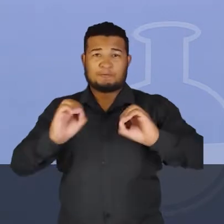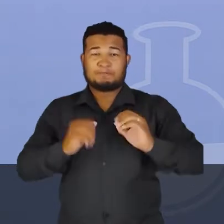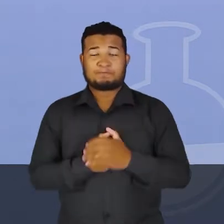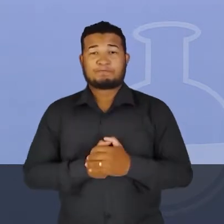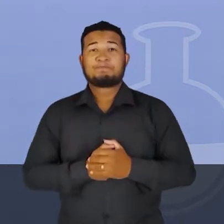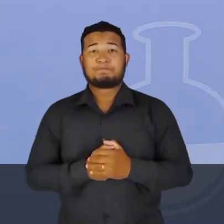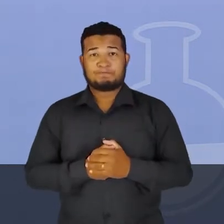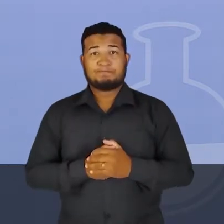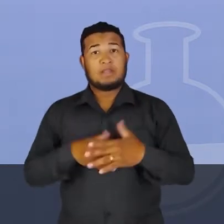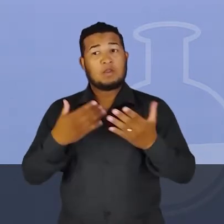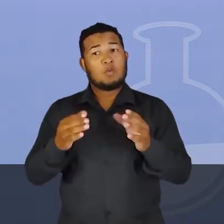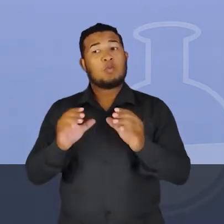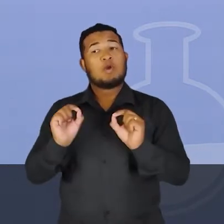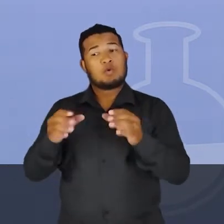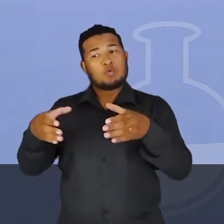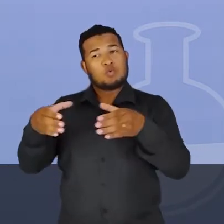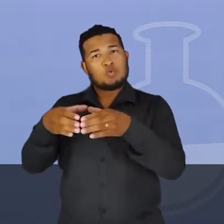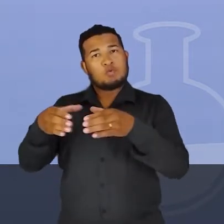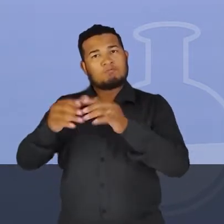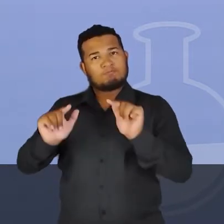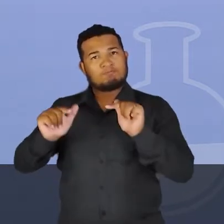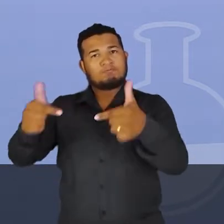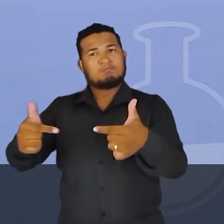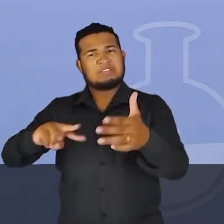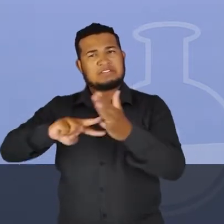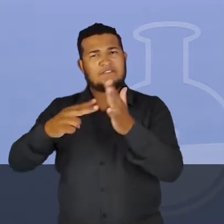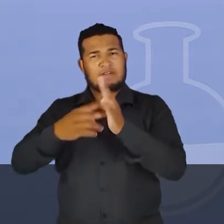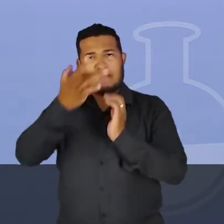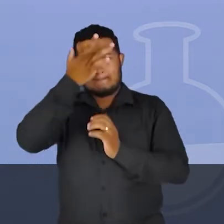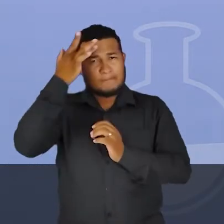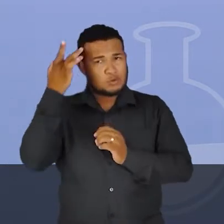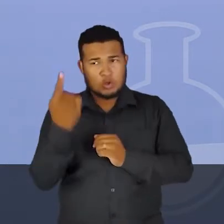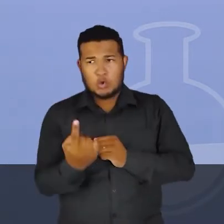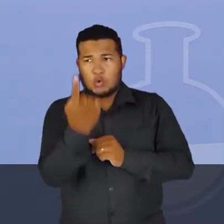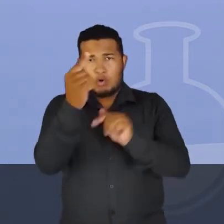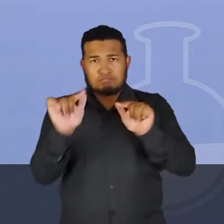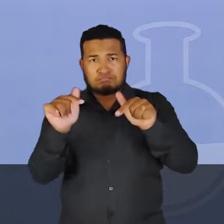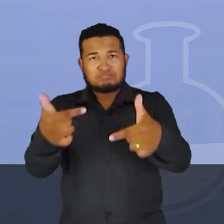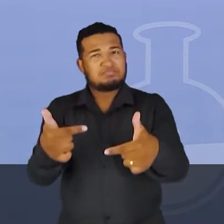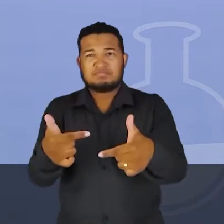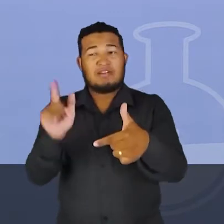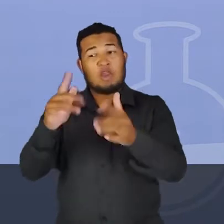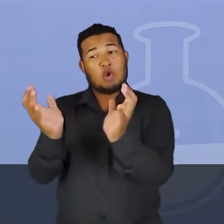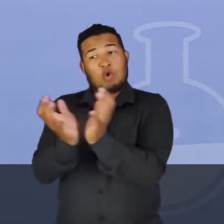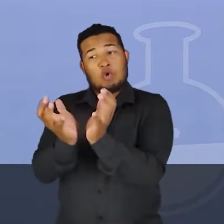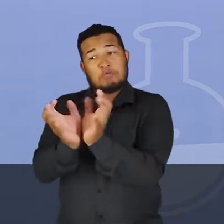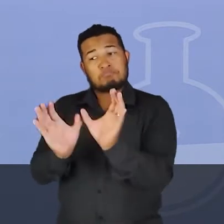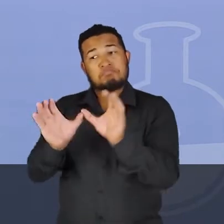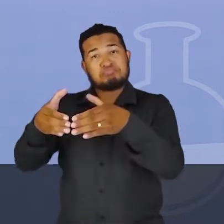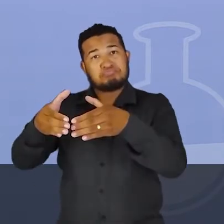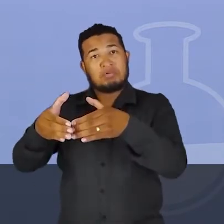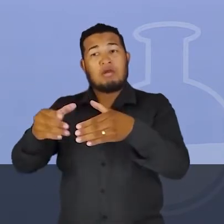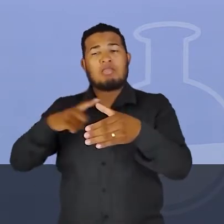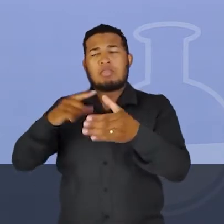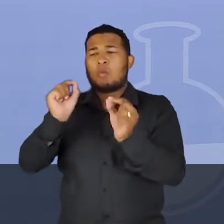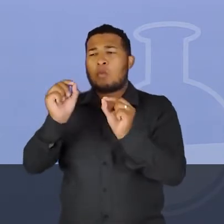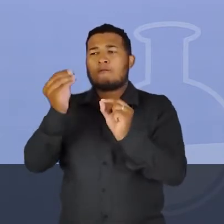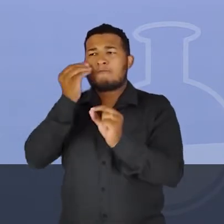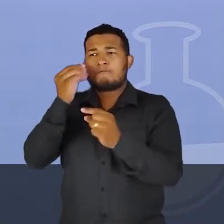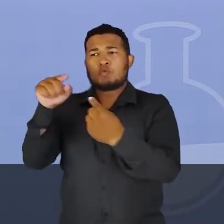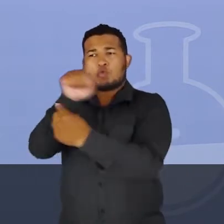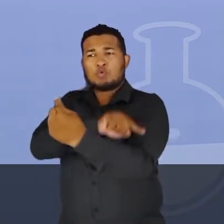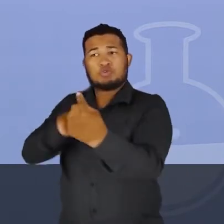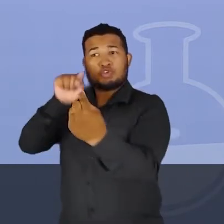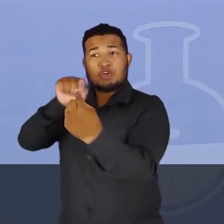pessoal, a ação coletiva não é uma ação de uma única pessoa, é um grupo que tem um fim partilhado, partilha